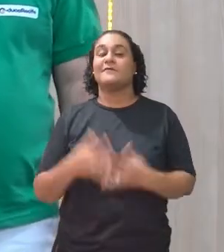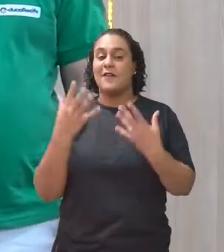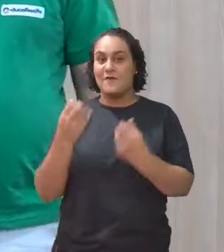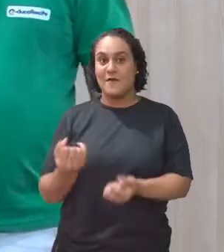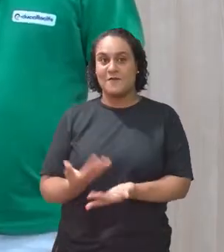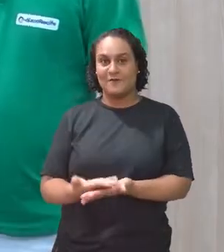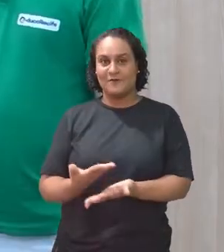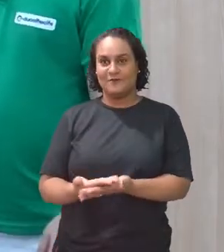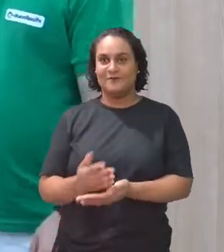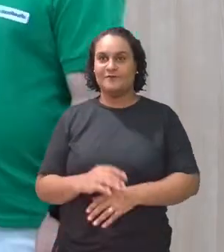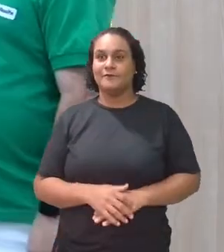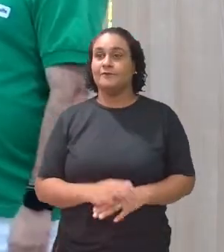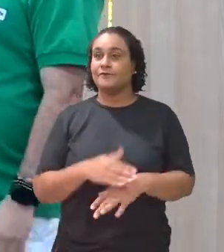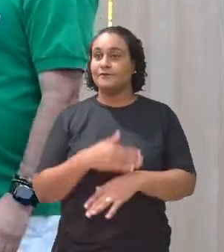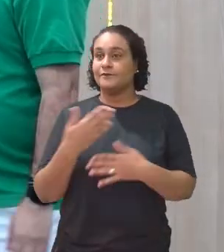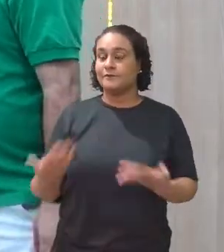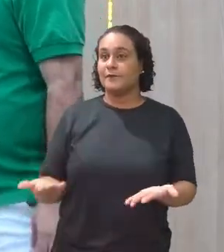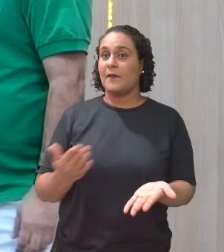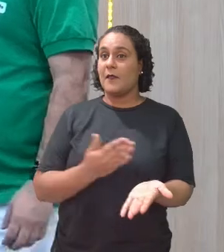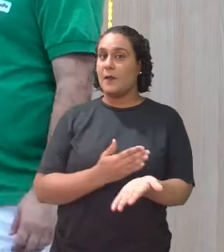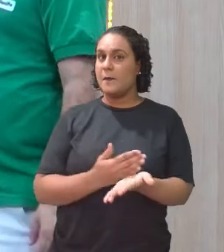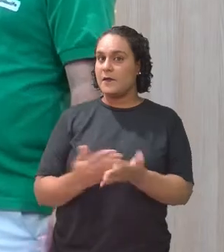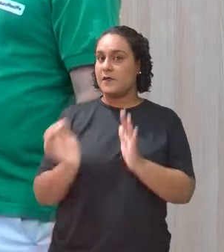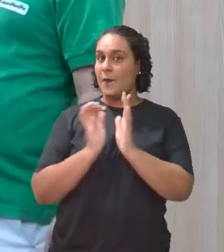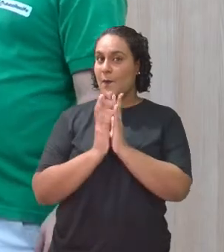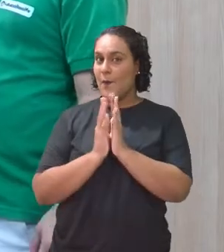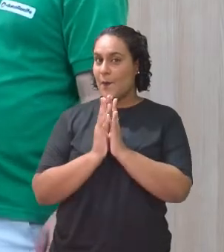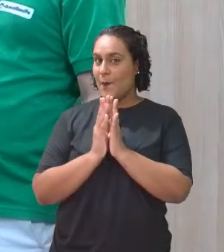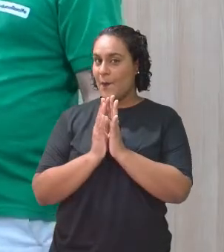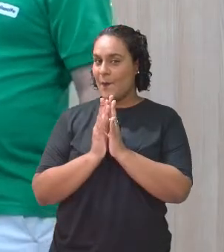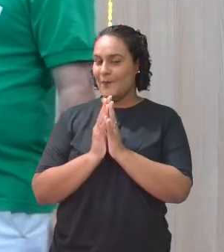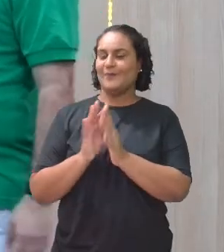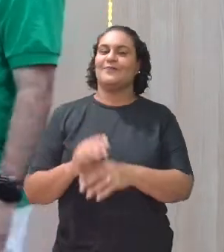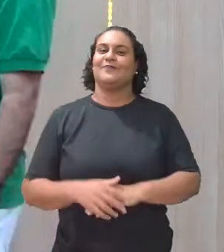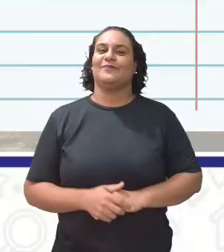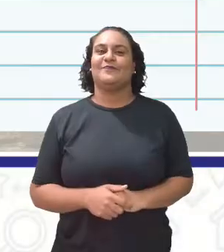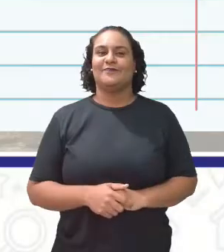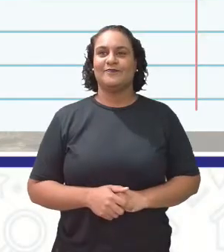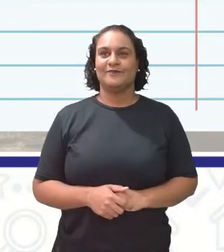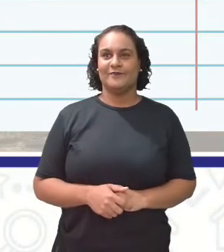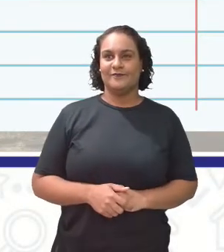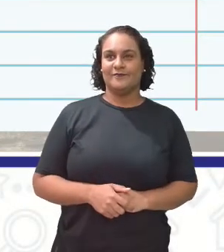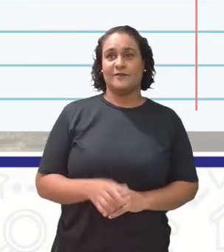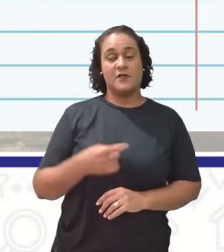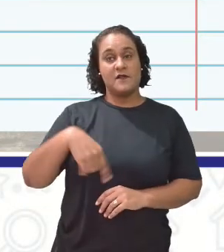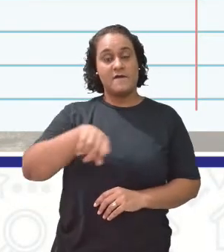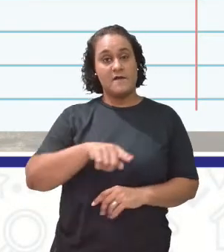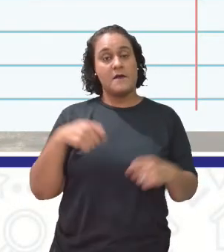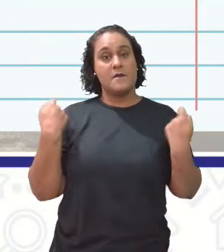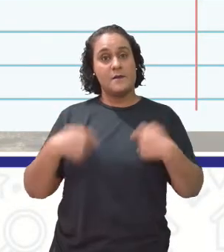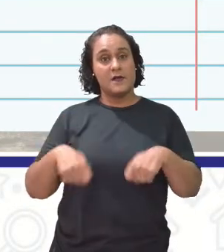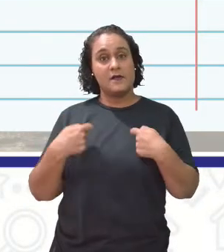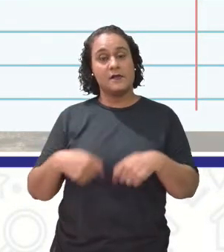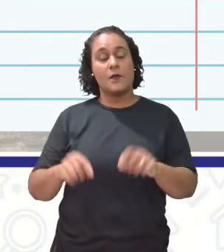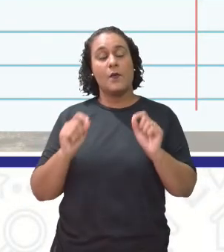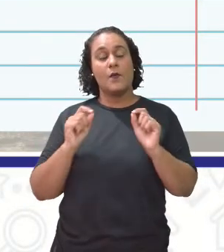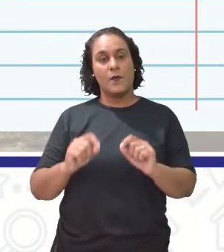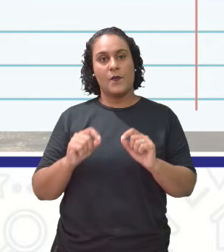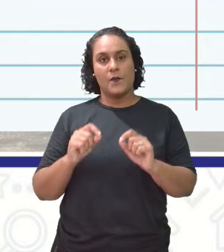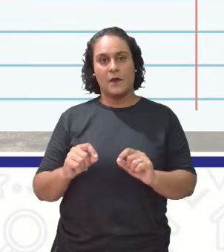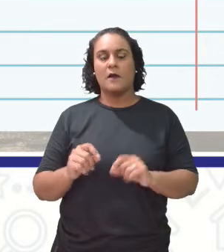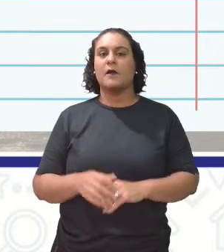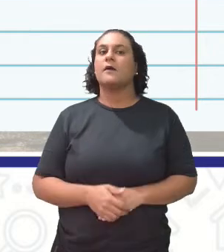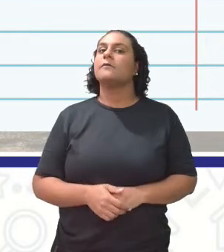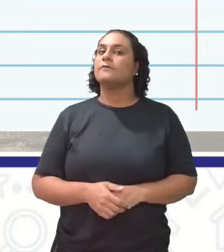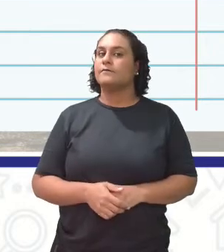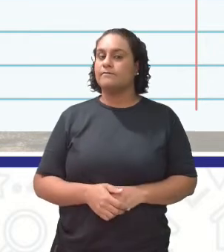aula. Então, a gente vai começar a aula com uma dinâmica. Você vai precisar, né, para essa aula, pegar